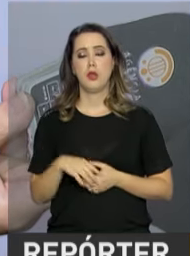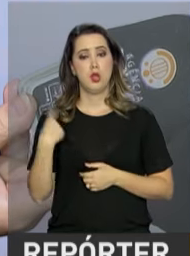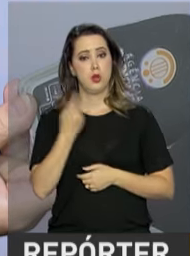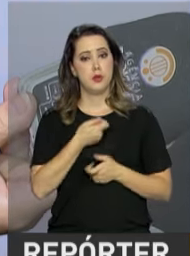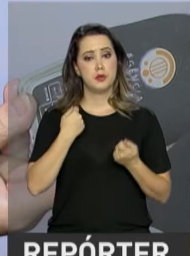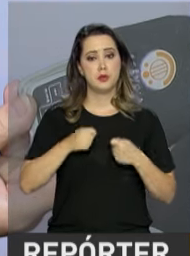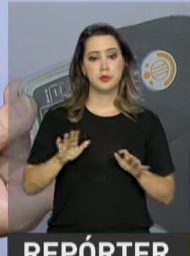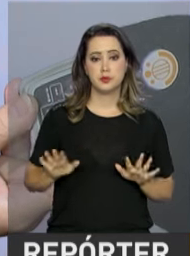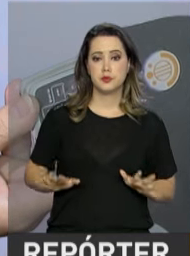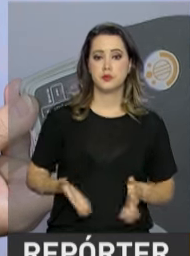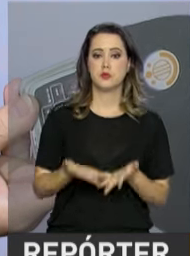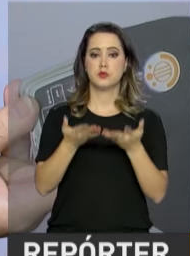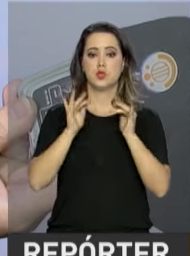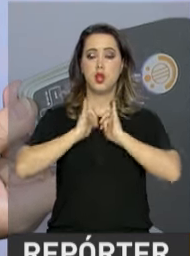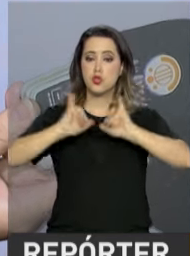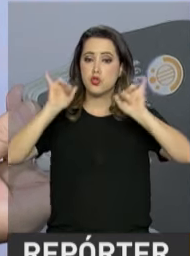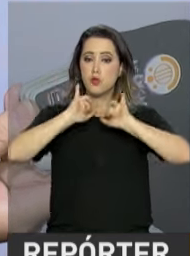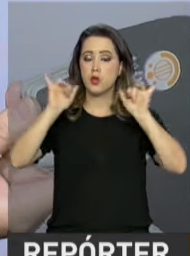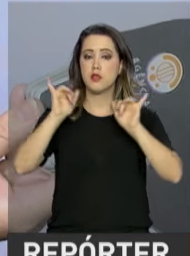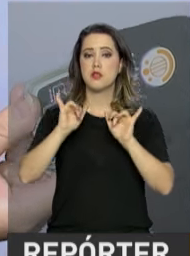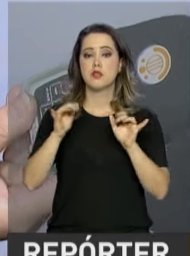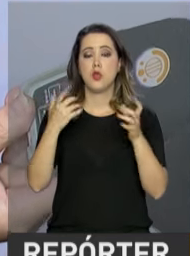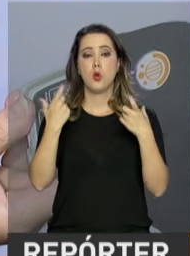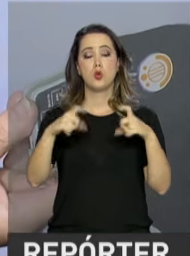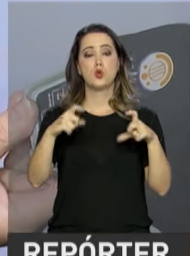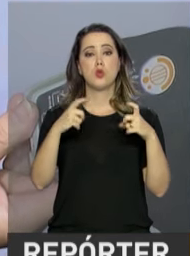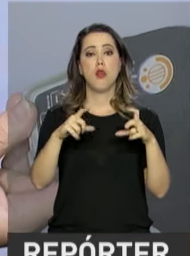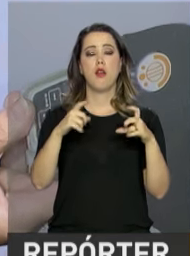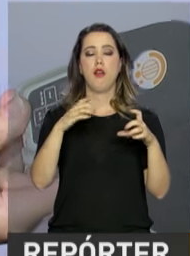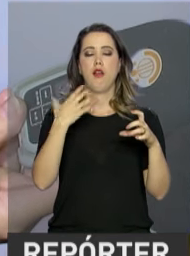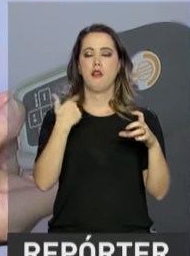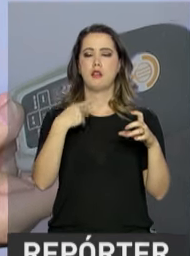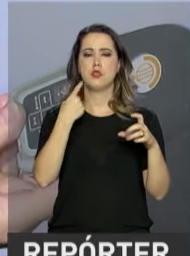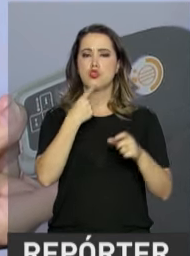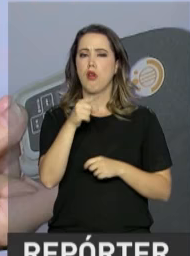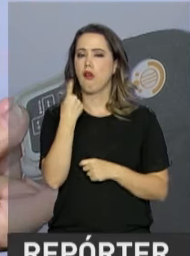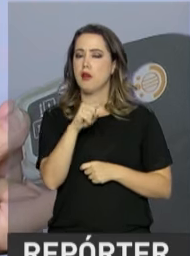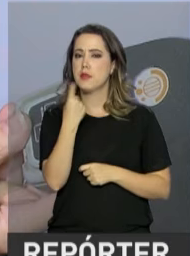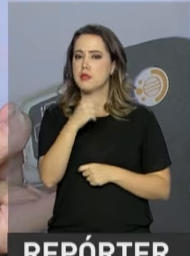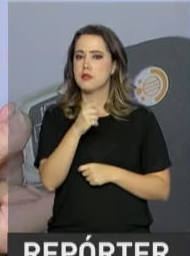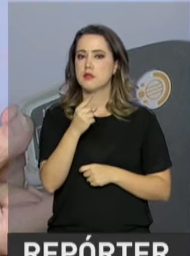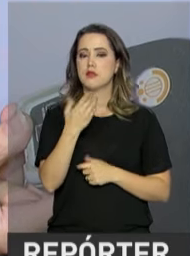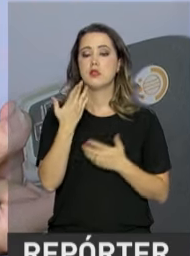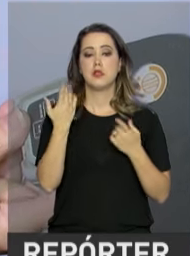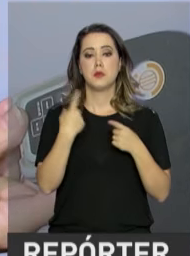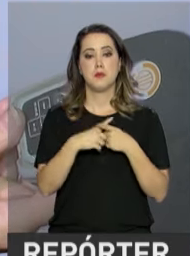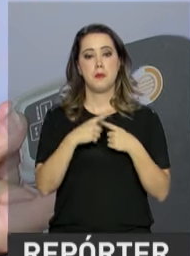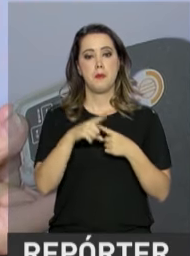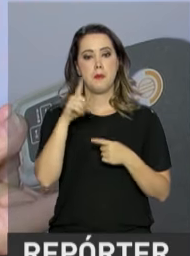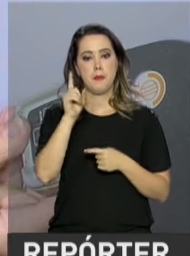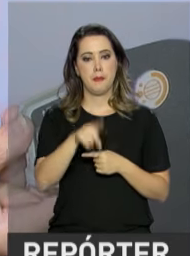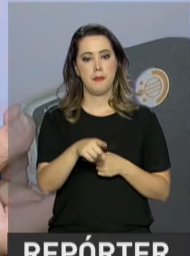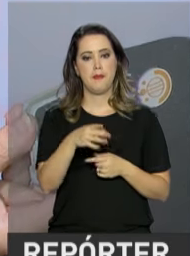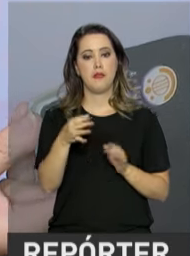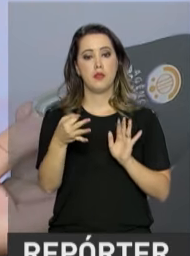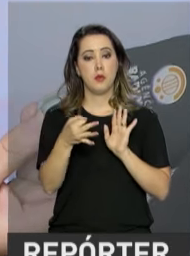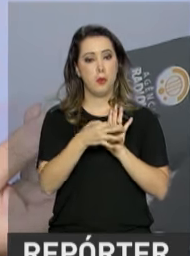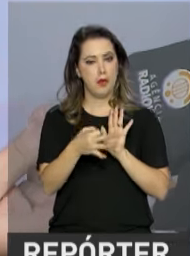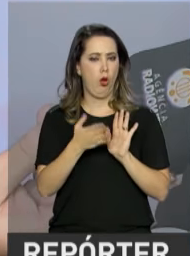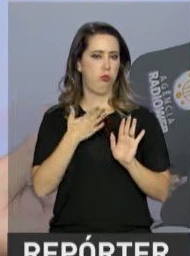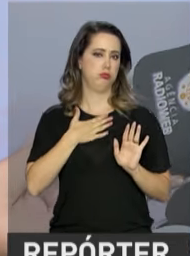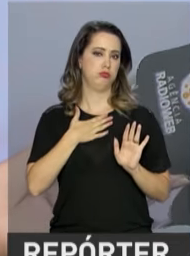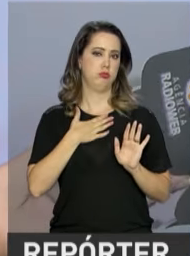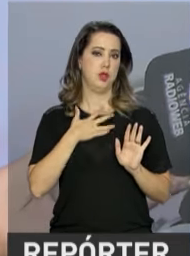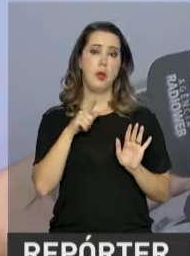intensificar os canais de a divulgação dos canais do Disque 100. Eu acho que é mais uma subnotificação, mas essa é uma opinião, né? A gente